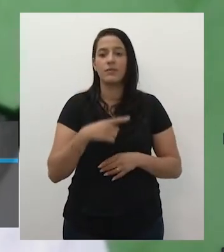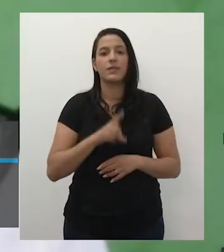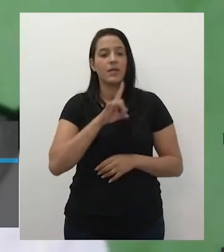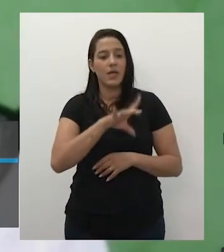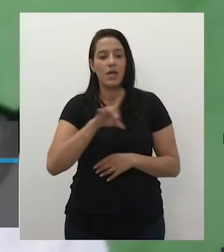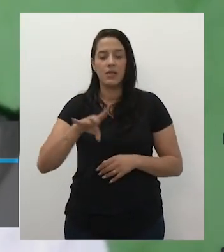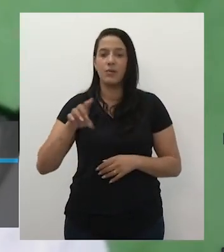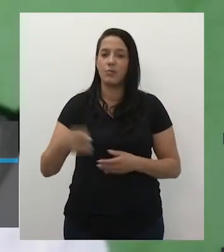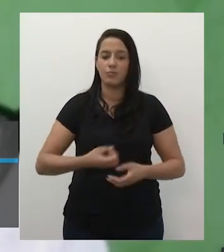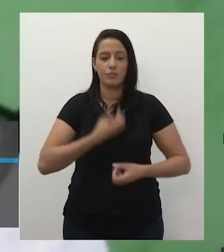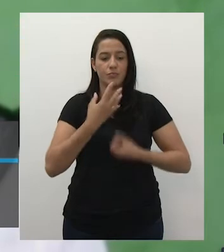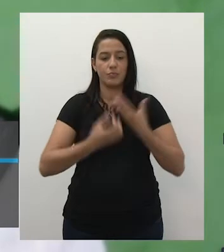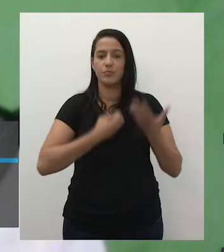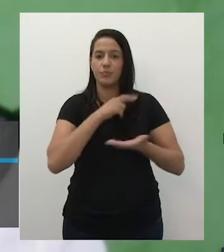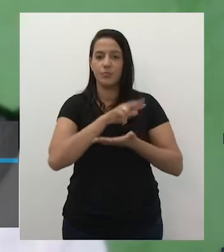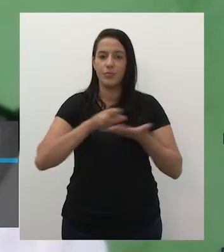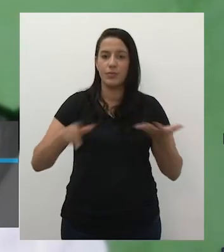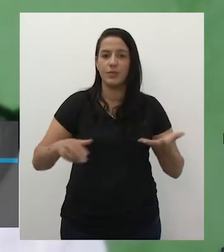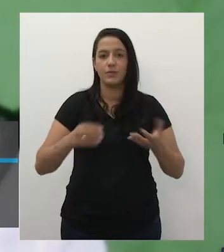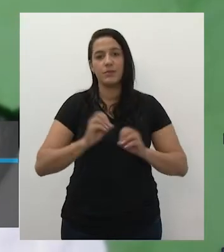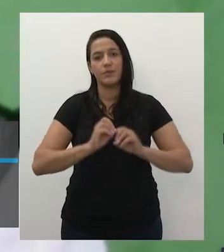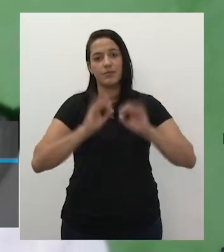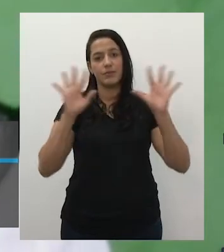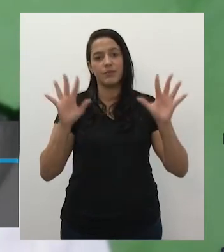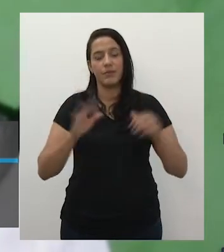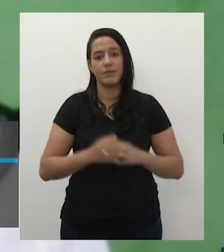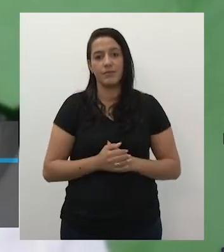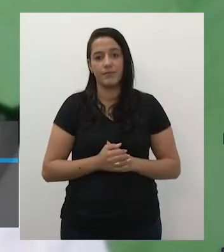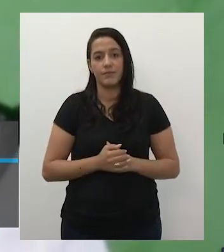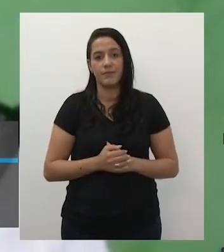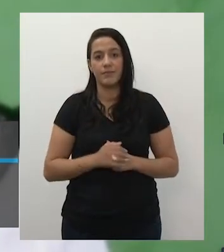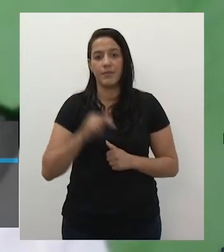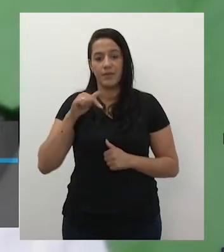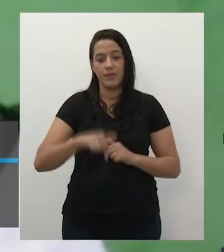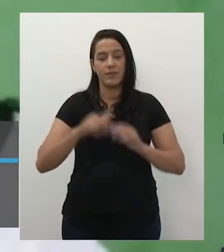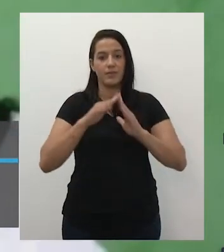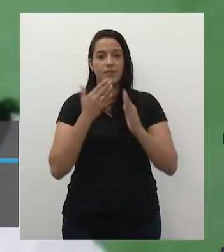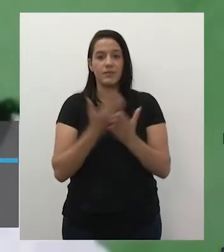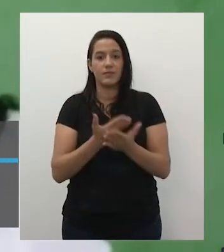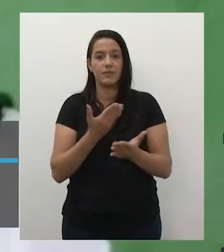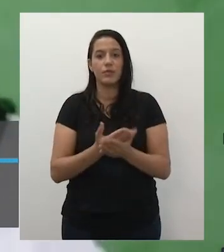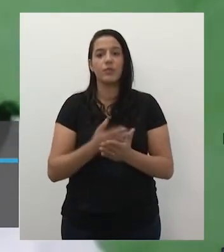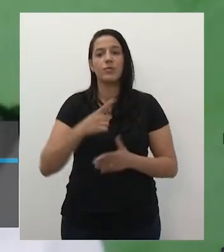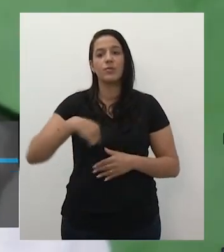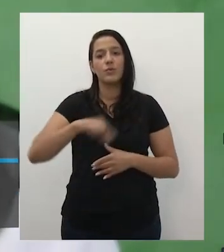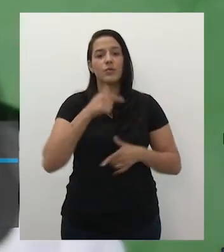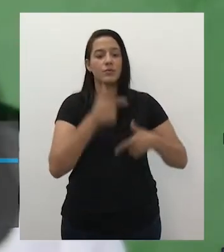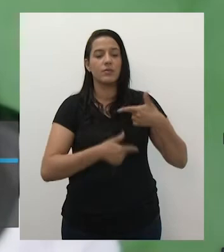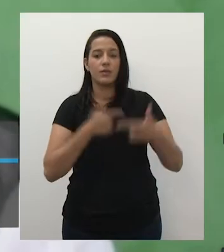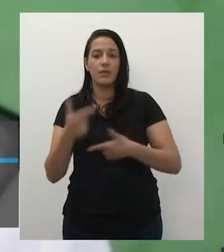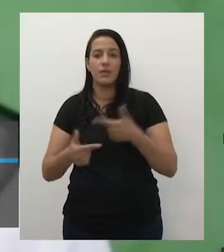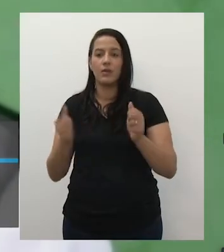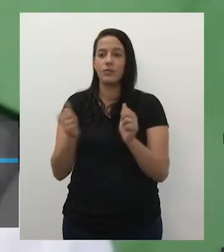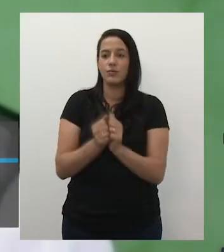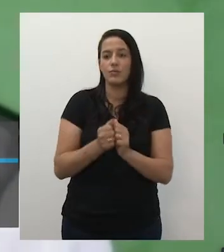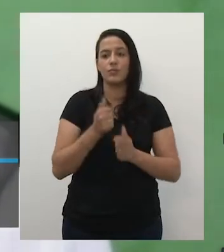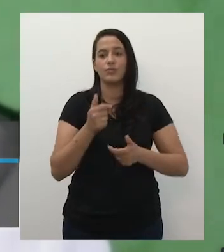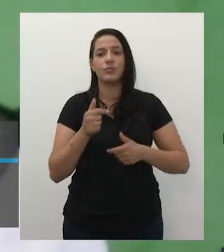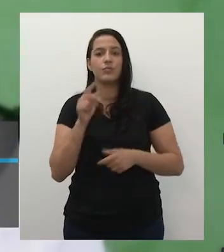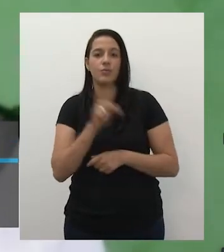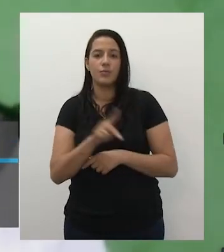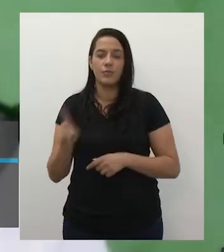de responsabilidade. Isso era muito forte em mim. Eu não atrasava os compromissos, eu entregava os documentos nas